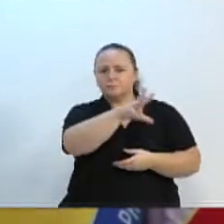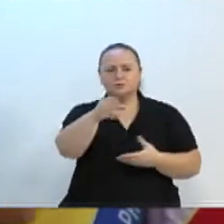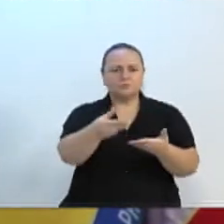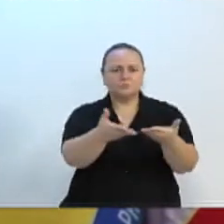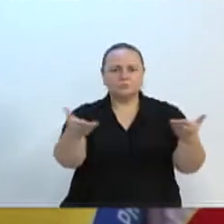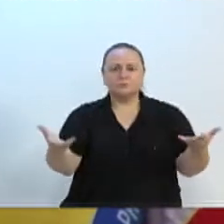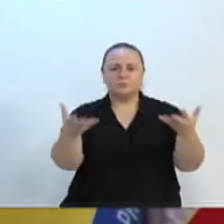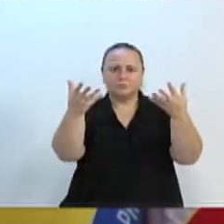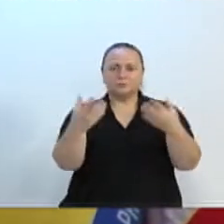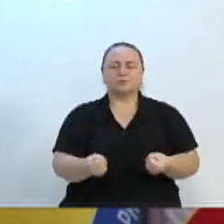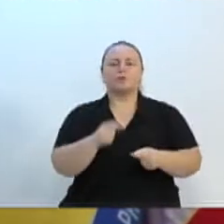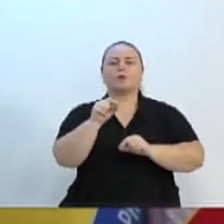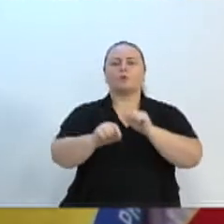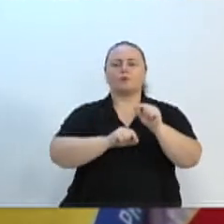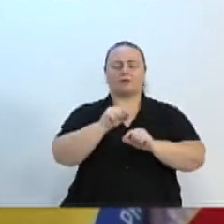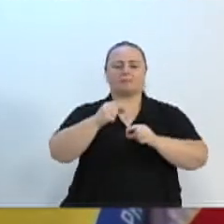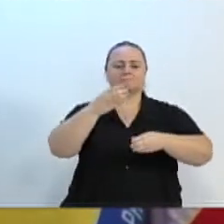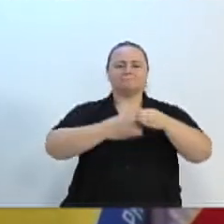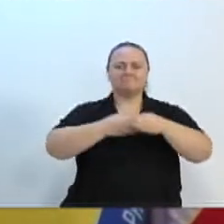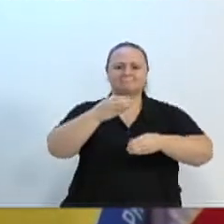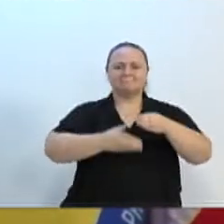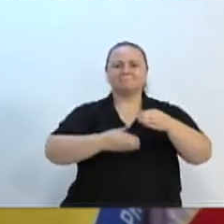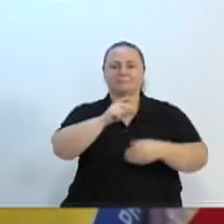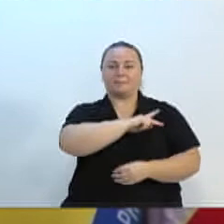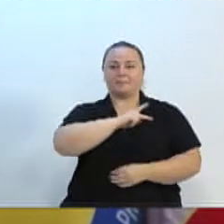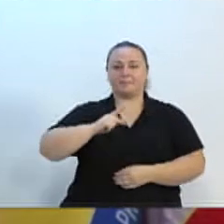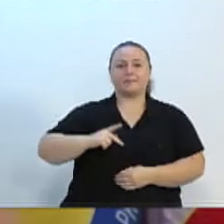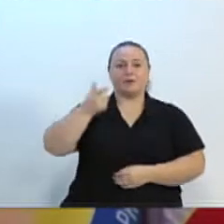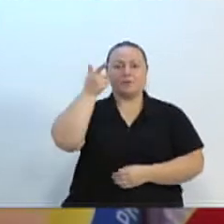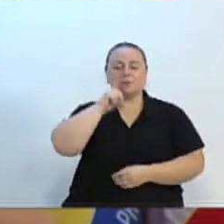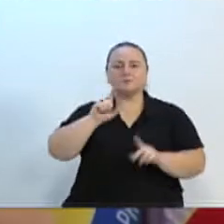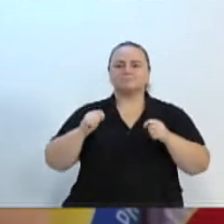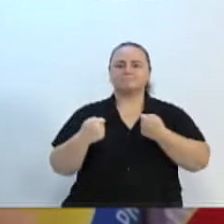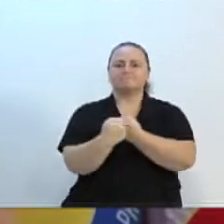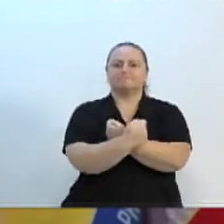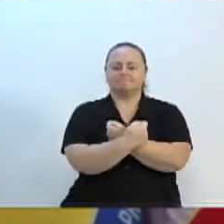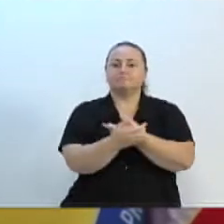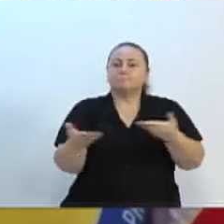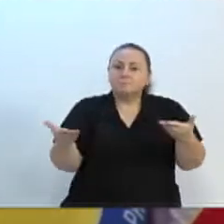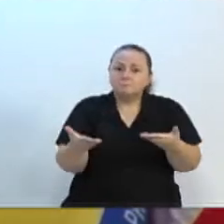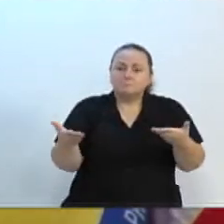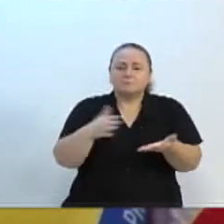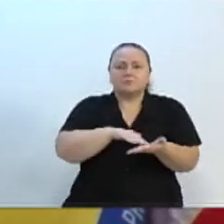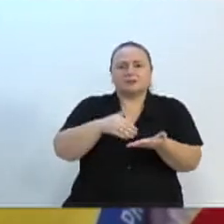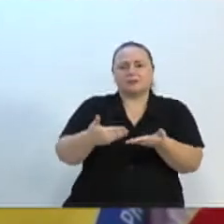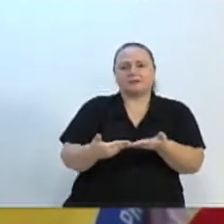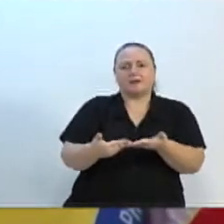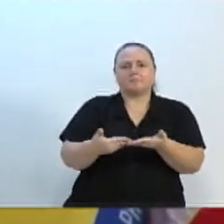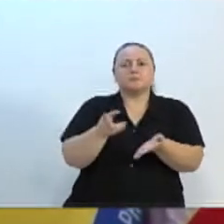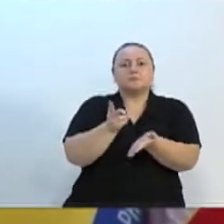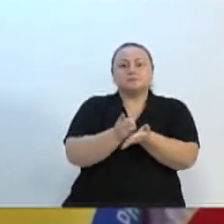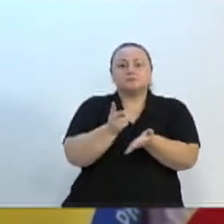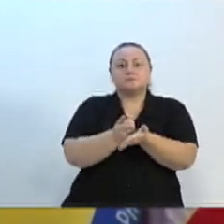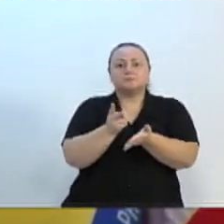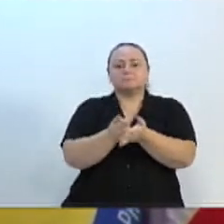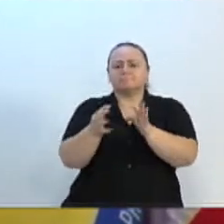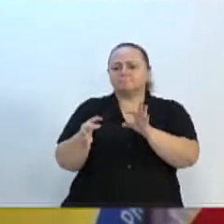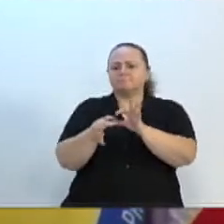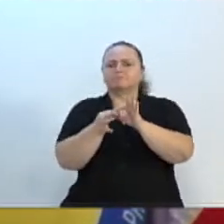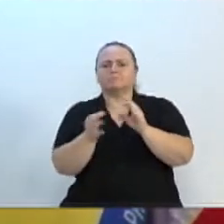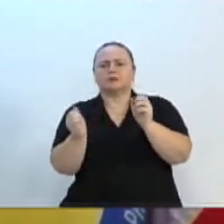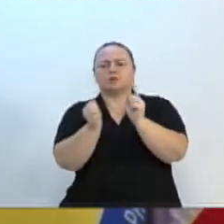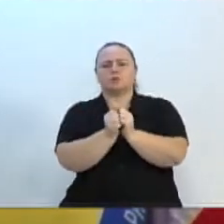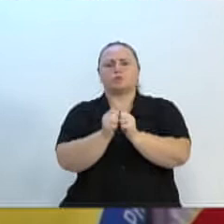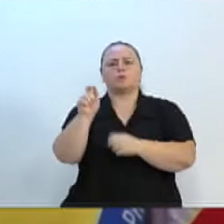para que nos concursos públicos a gente tenha adaptação, e tem agora a questão da intérprete de Libras, que tem sido uma força, uma luta muito grande